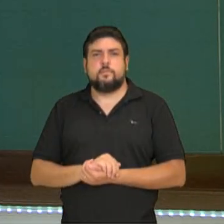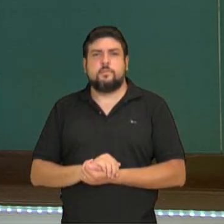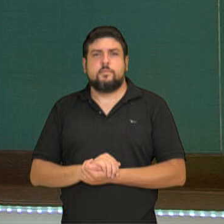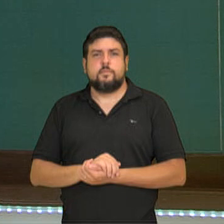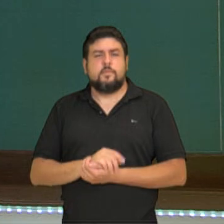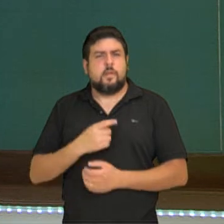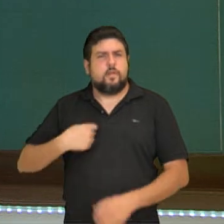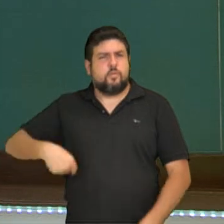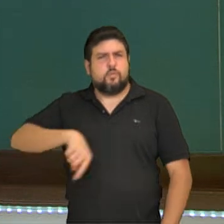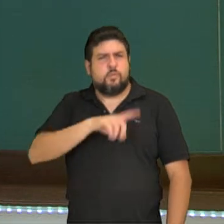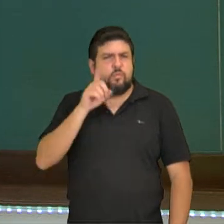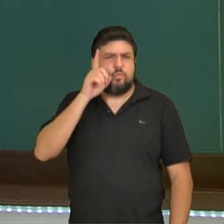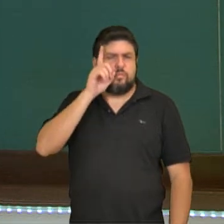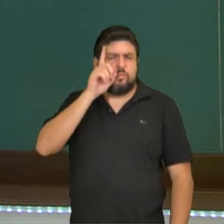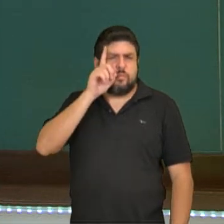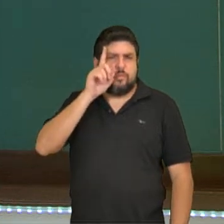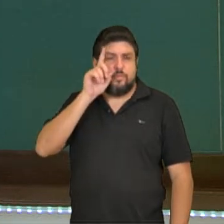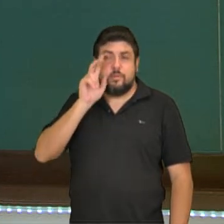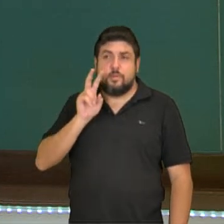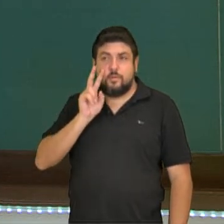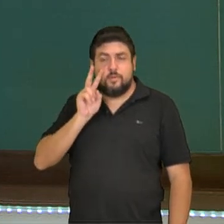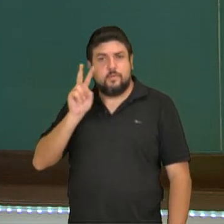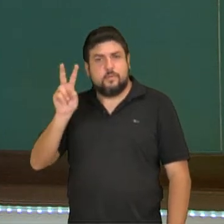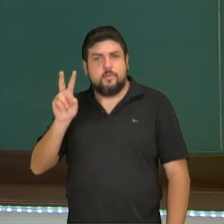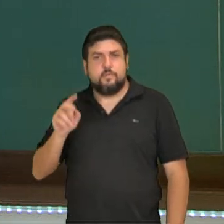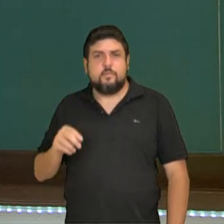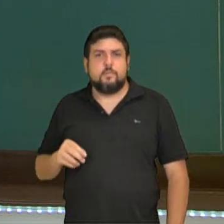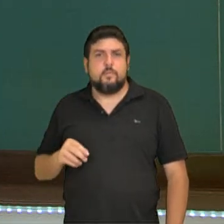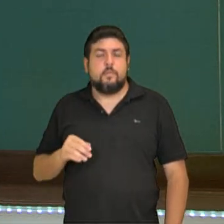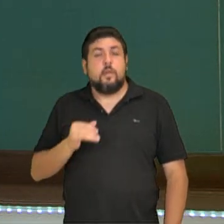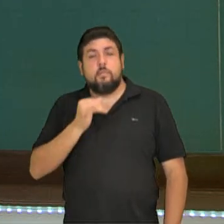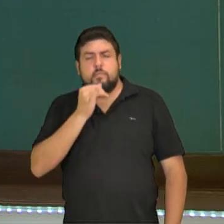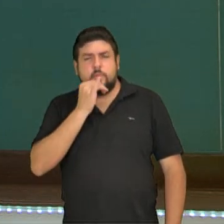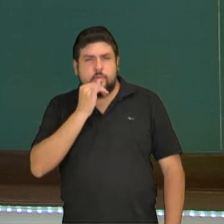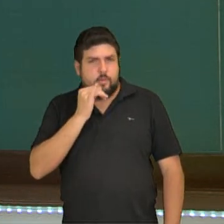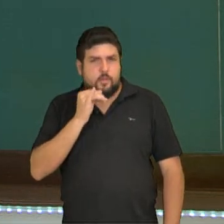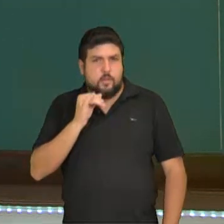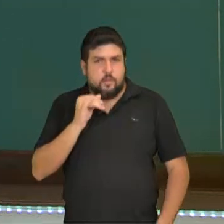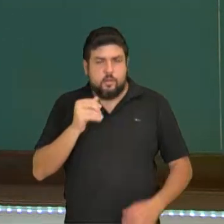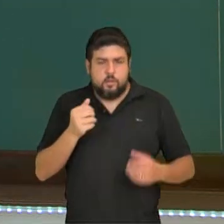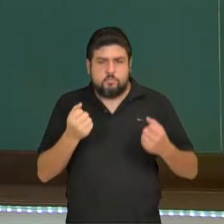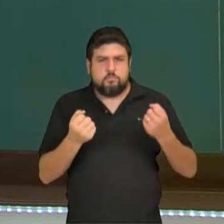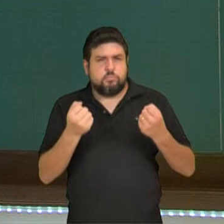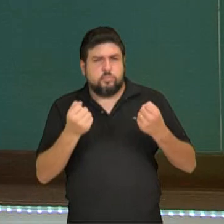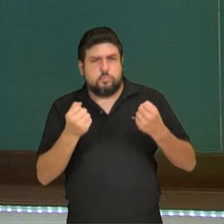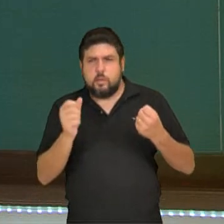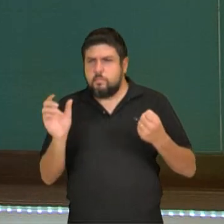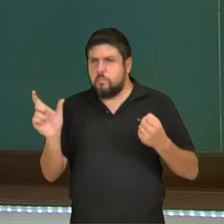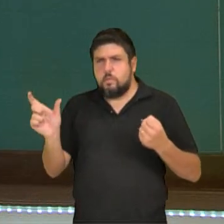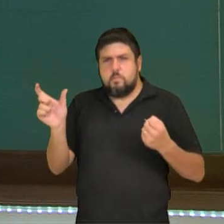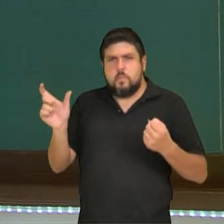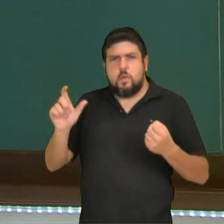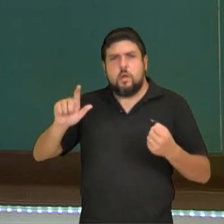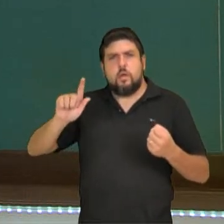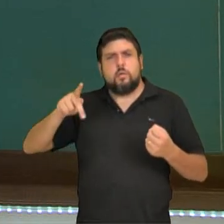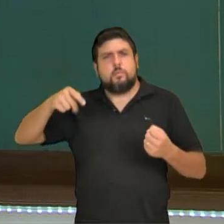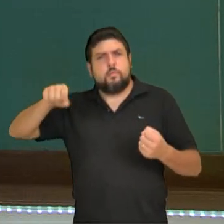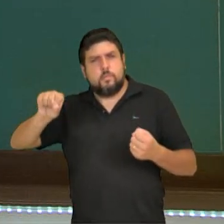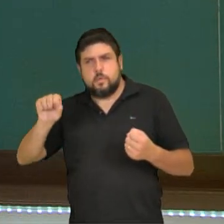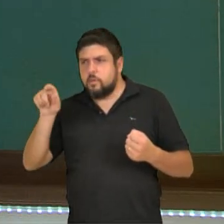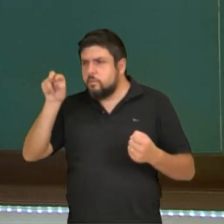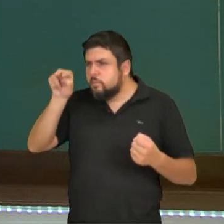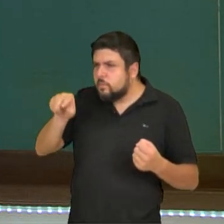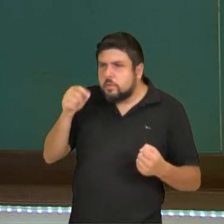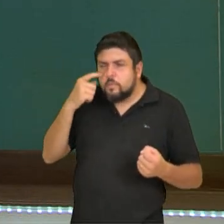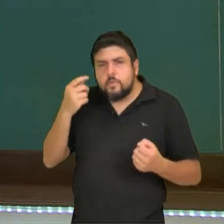dia. E aí a gente já pode também caminhar, a gente sabe que tem aplicativos que a gente já pode caminhar, conhecer vários lugares do mundo